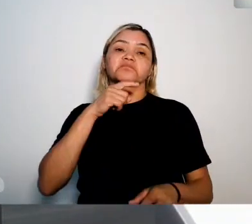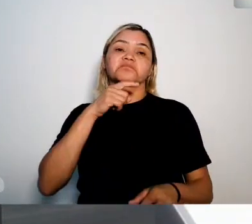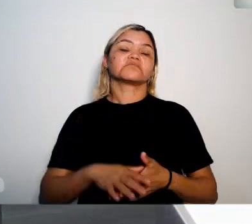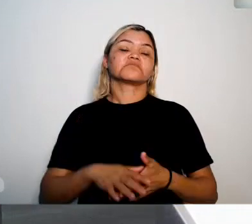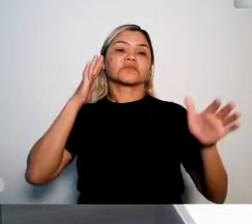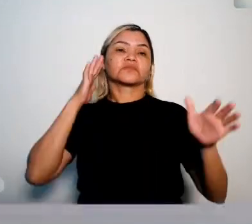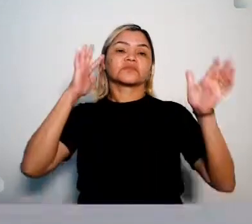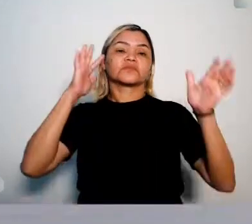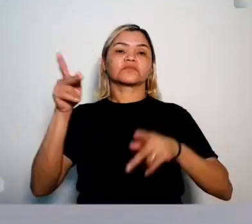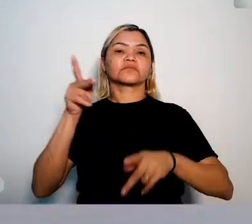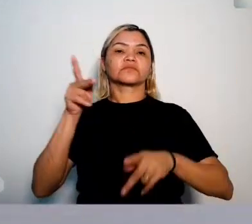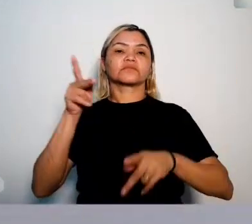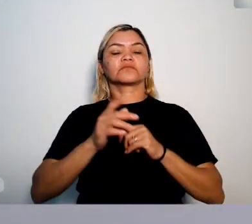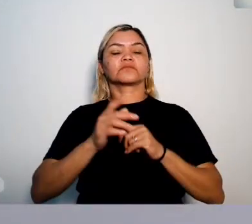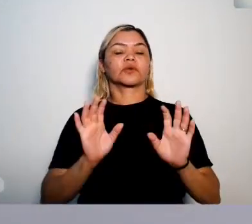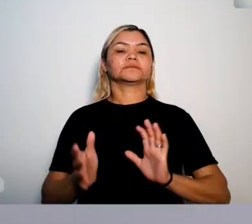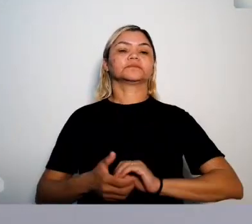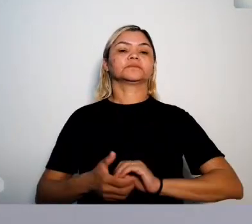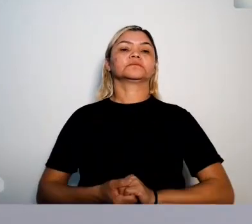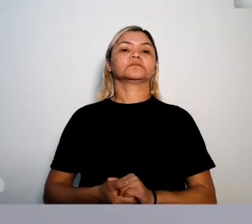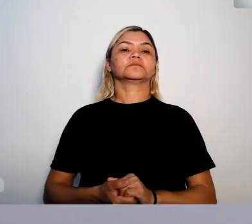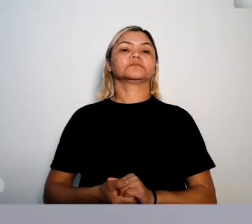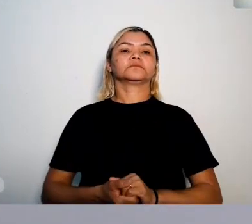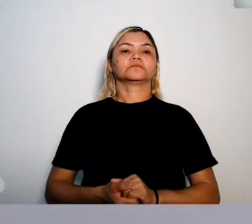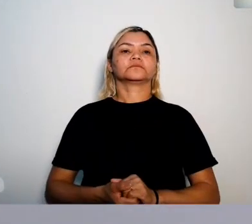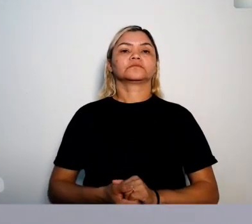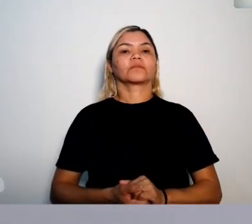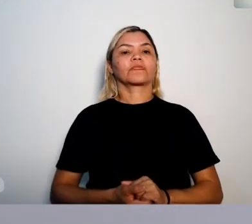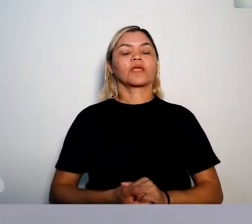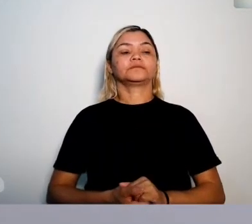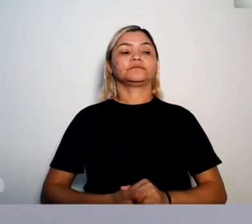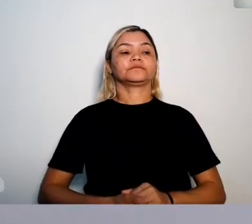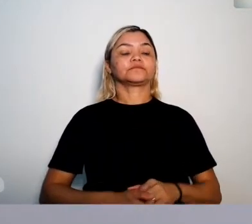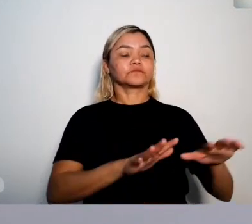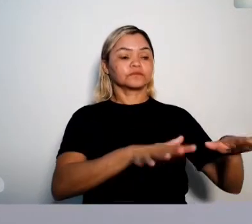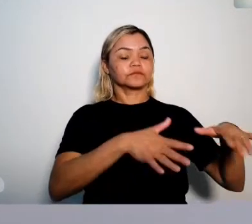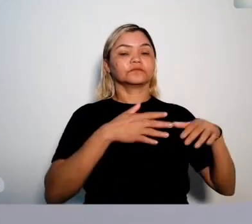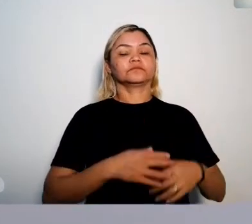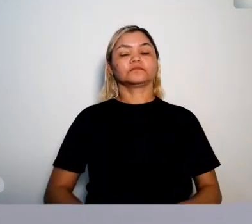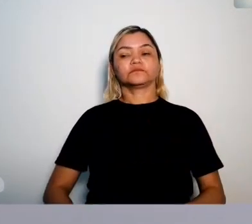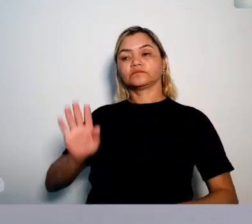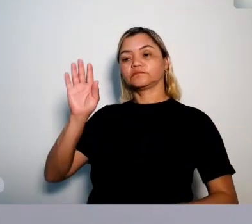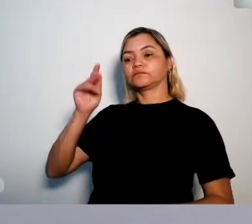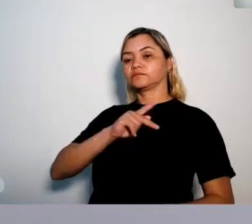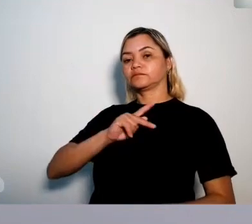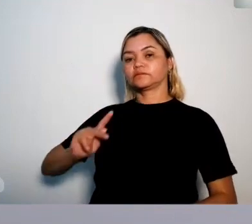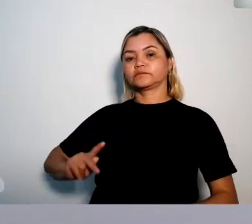isso. Vou colocar a apreciação do plenário. Então, de ordem, senhor presidente.